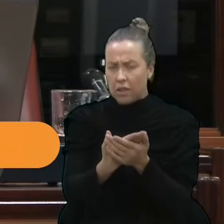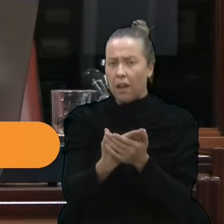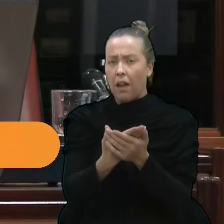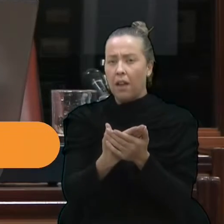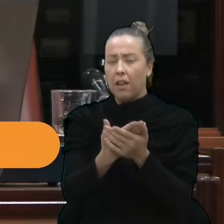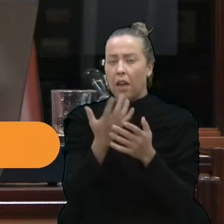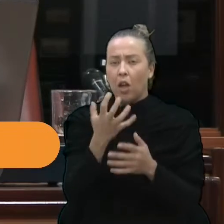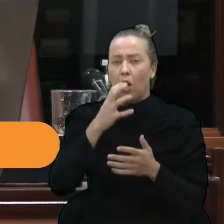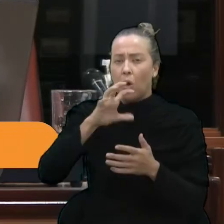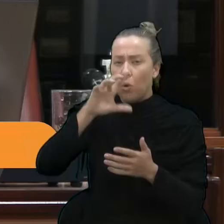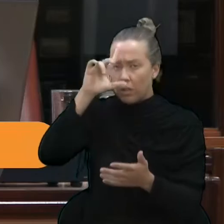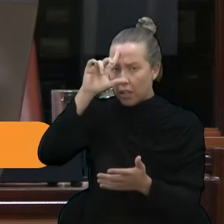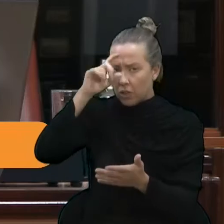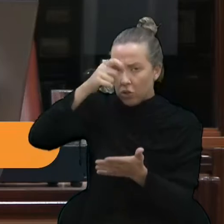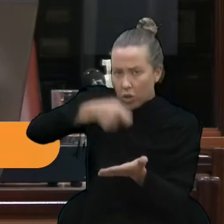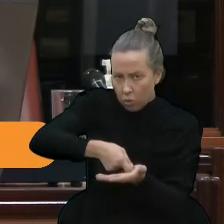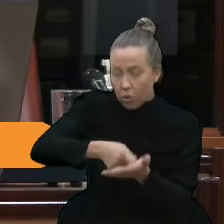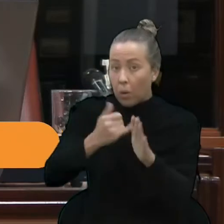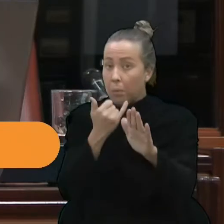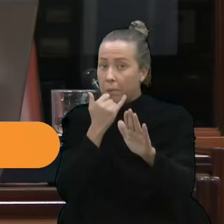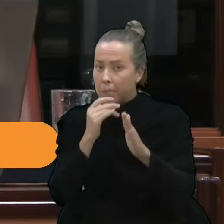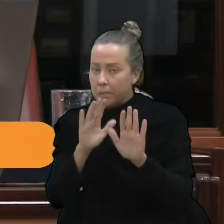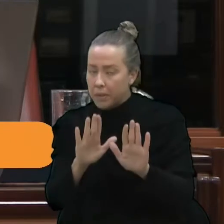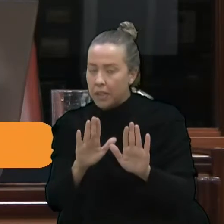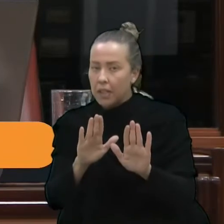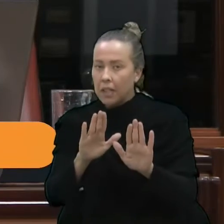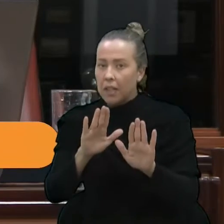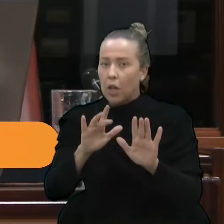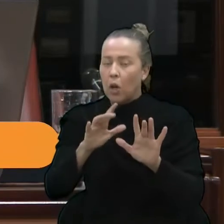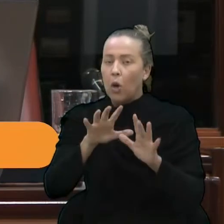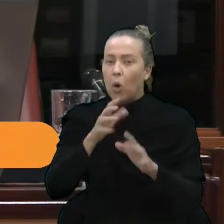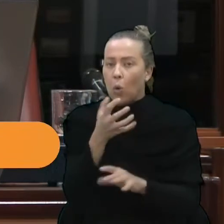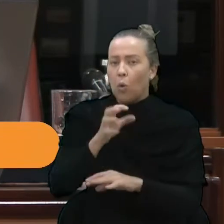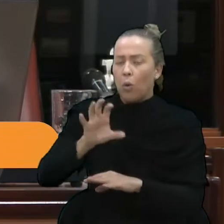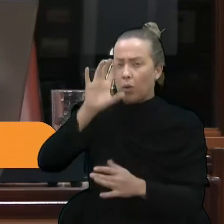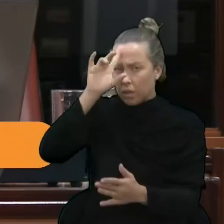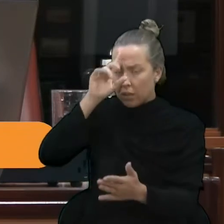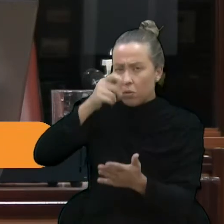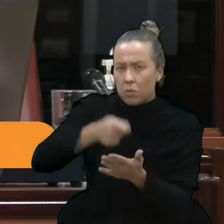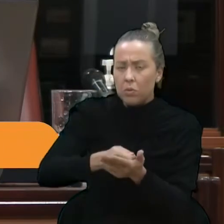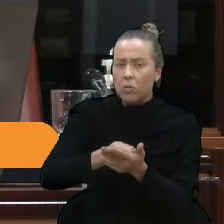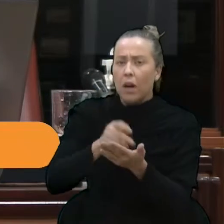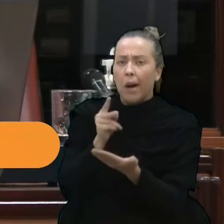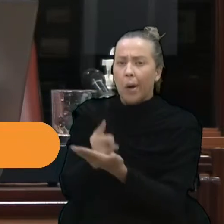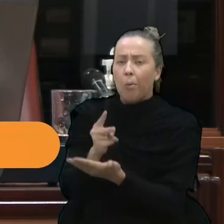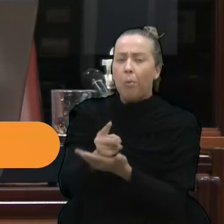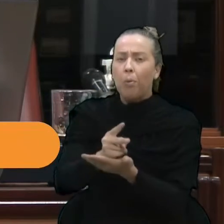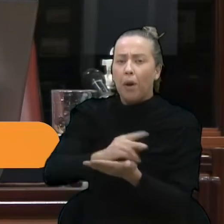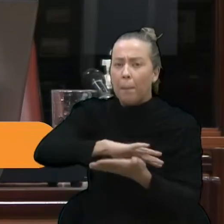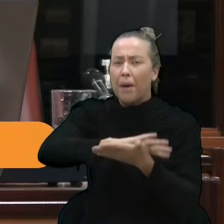ditadura... Você acredita que o combate à ditadura que perseguiu e